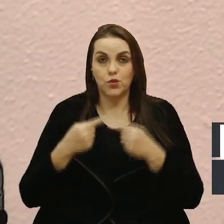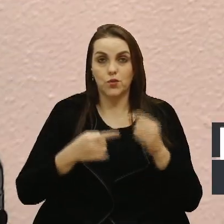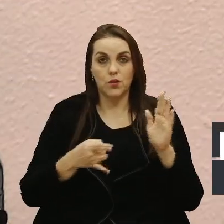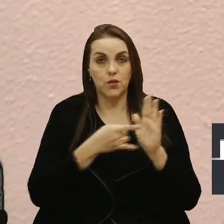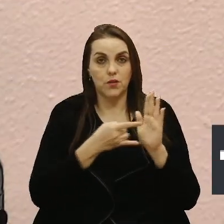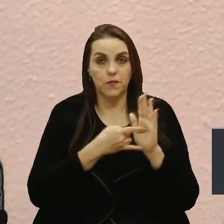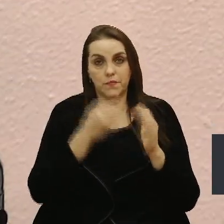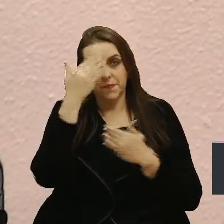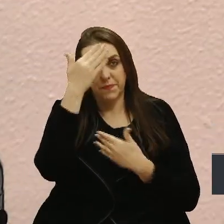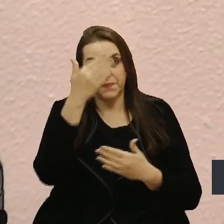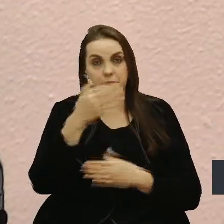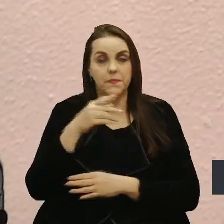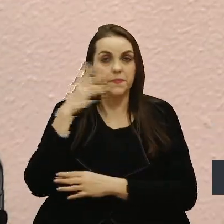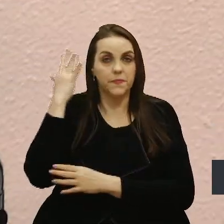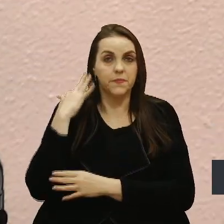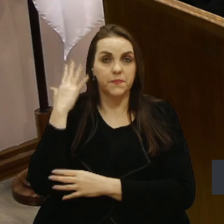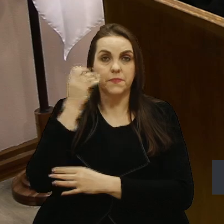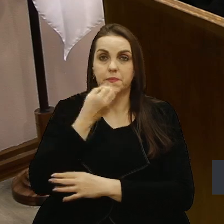dia.